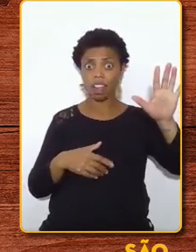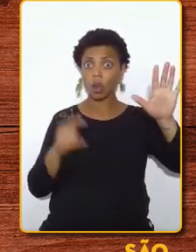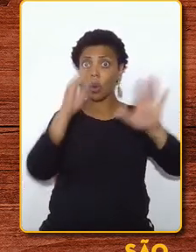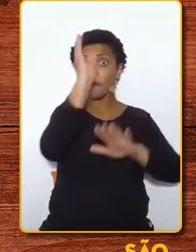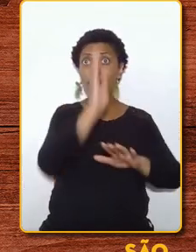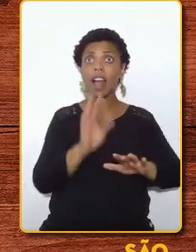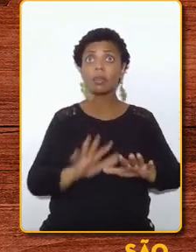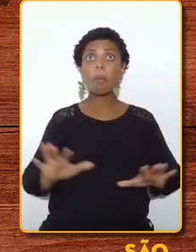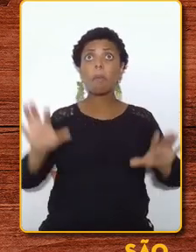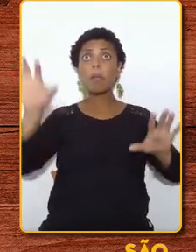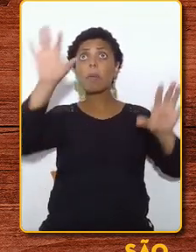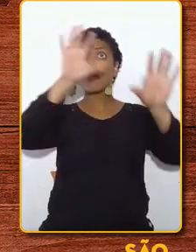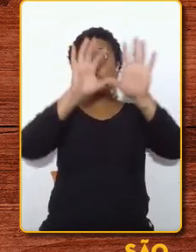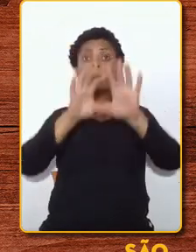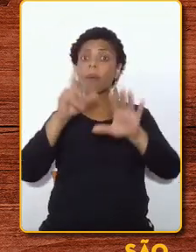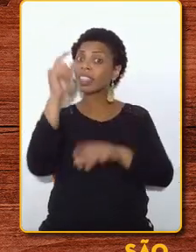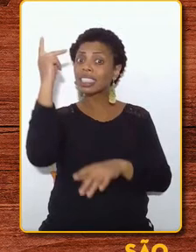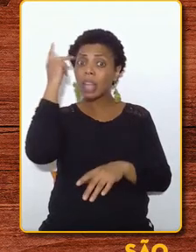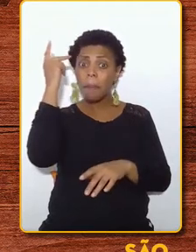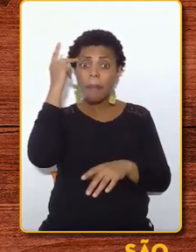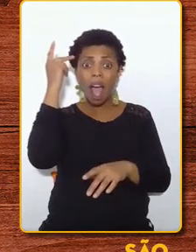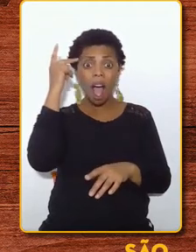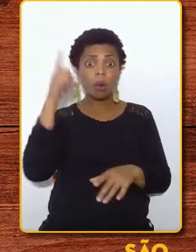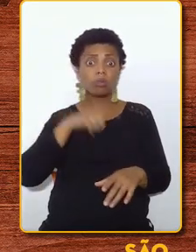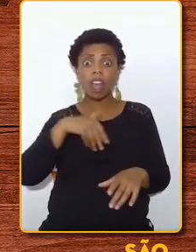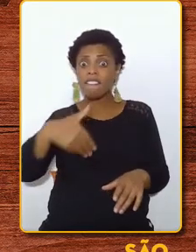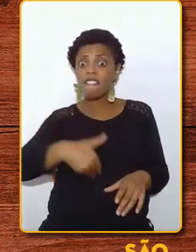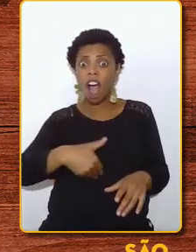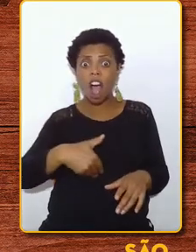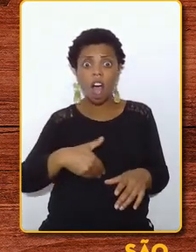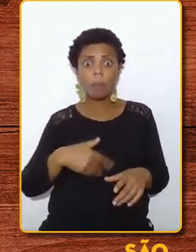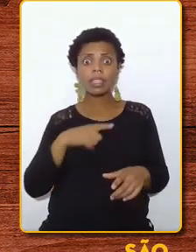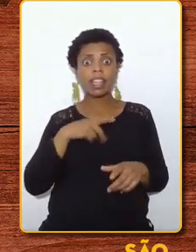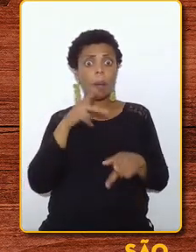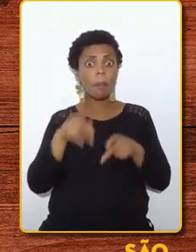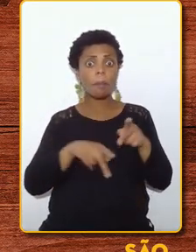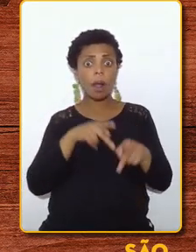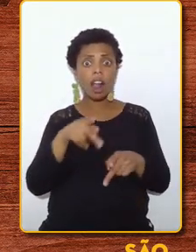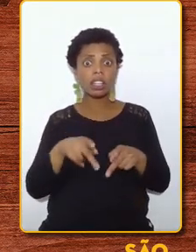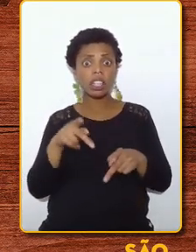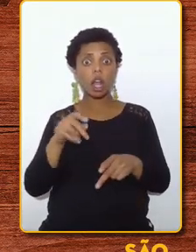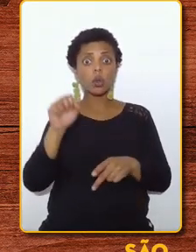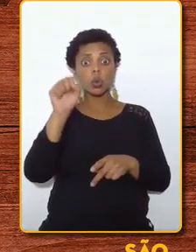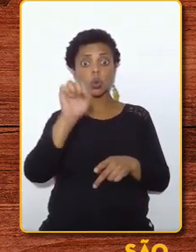No estado de São Paulo, você tem hoje uma população no Sudeste,